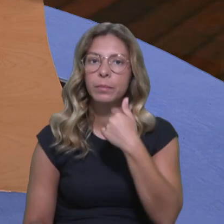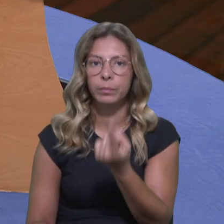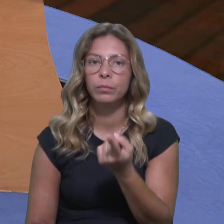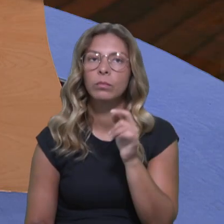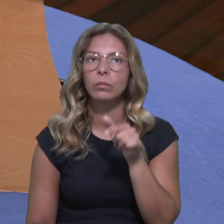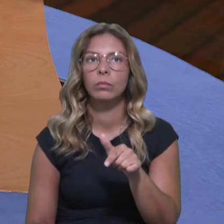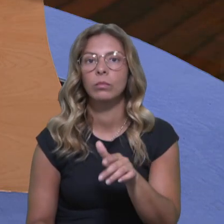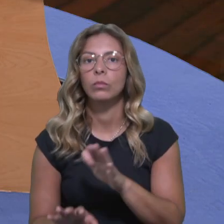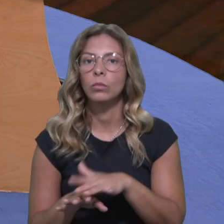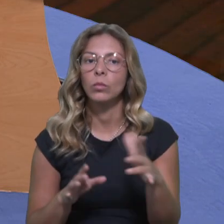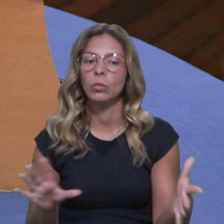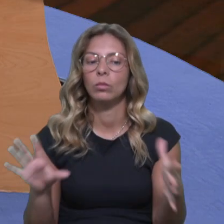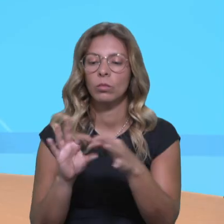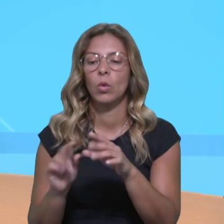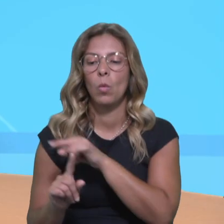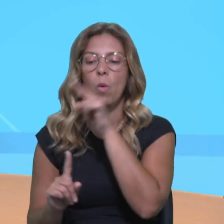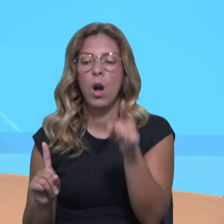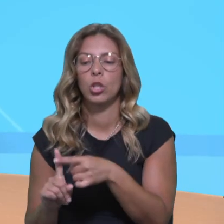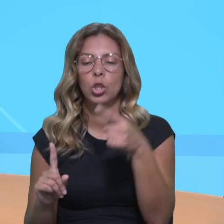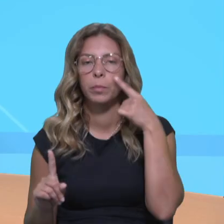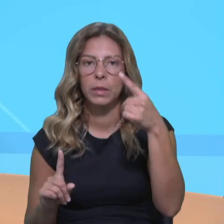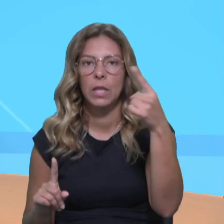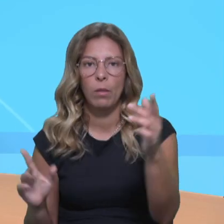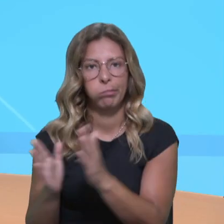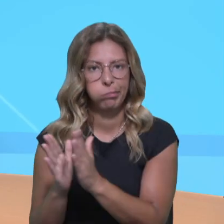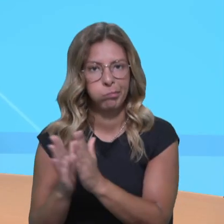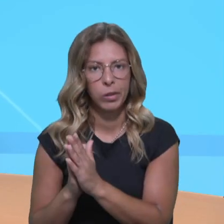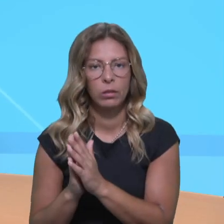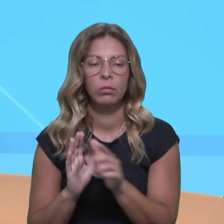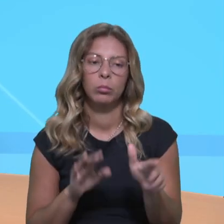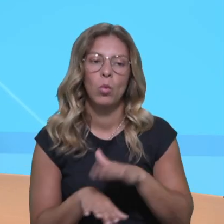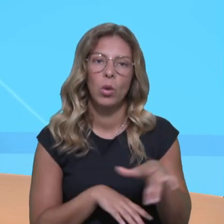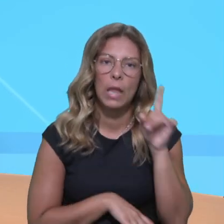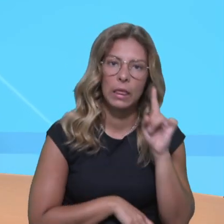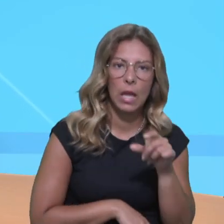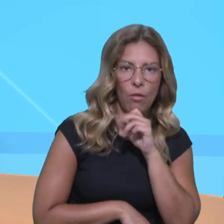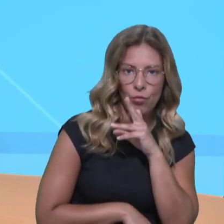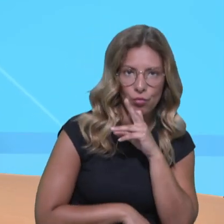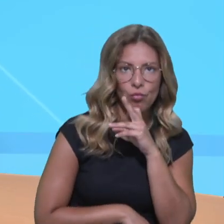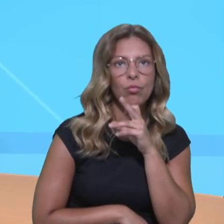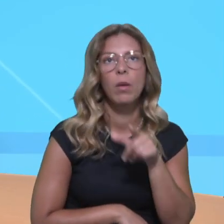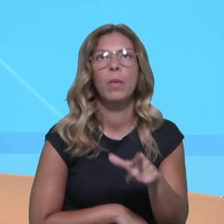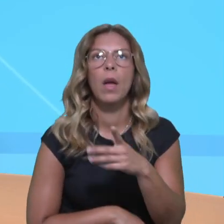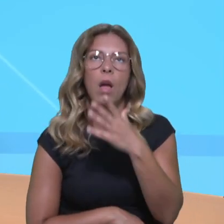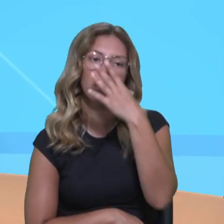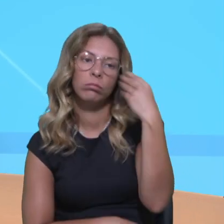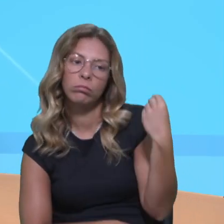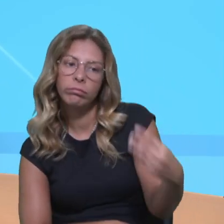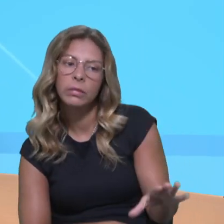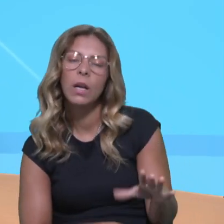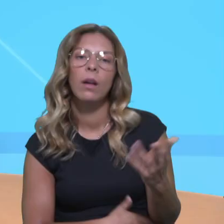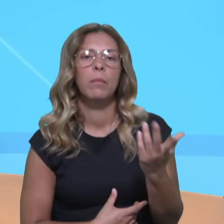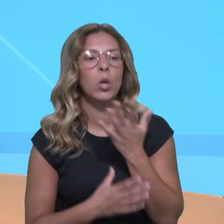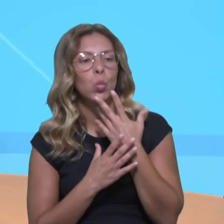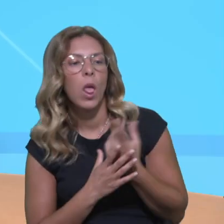ano jubilar, alertando para que sejam libertados, sobretudo, da solidão e do abandono. É um problema